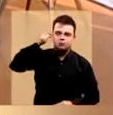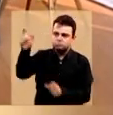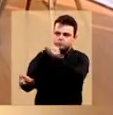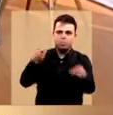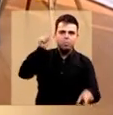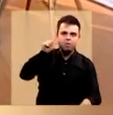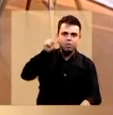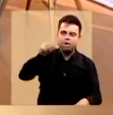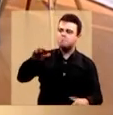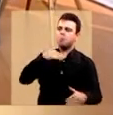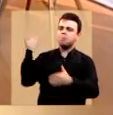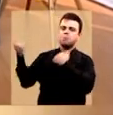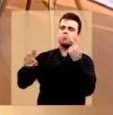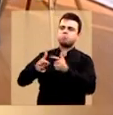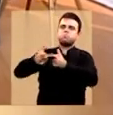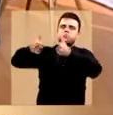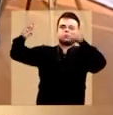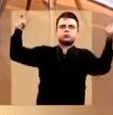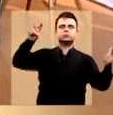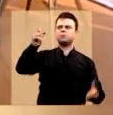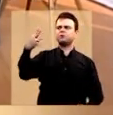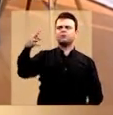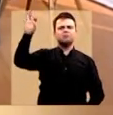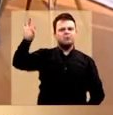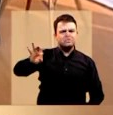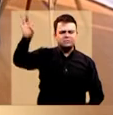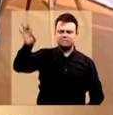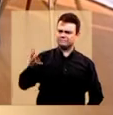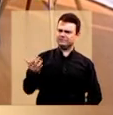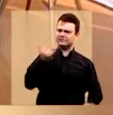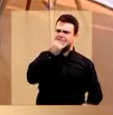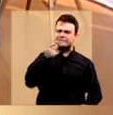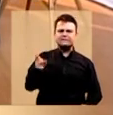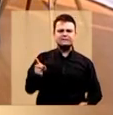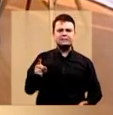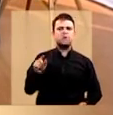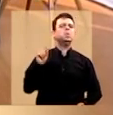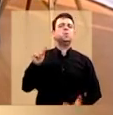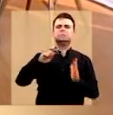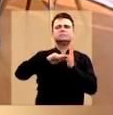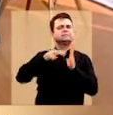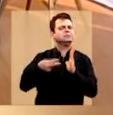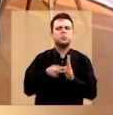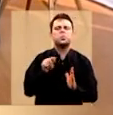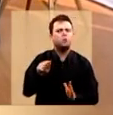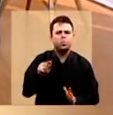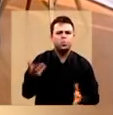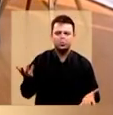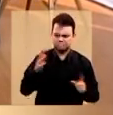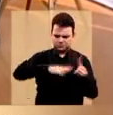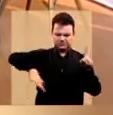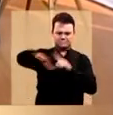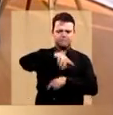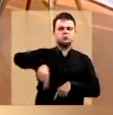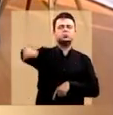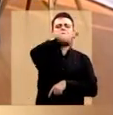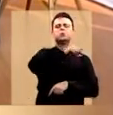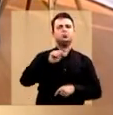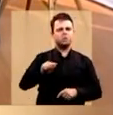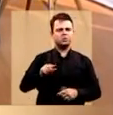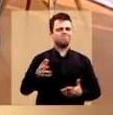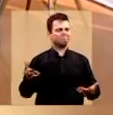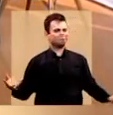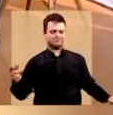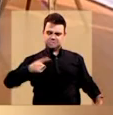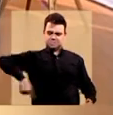54%. O que esses números significam? O que de prático eles mostram da sociedade que a gente está vivendo? Que